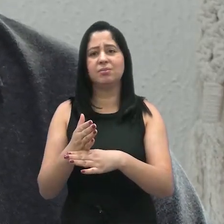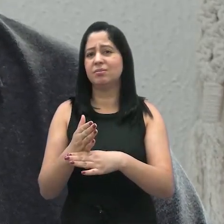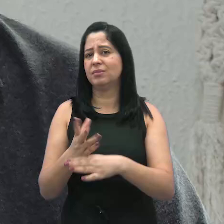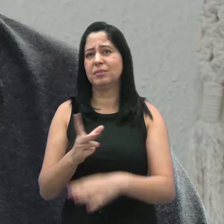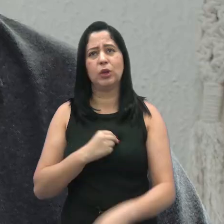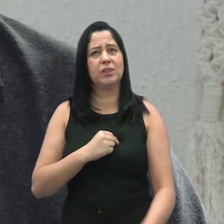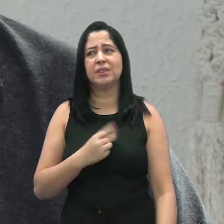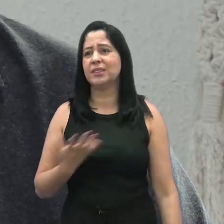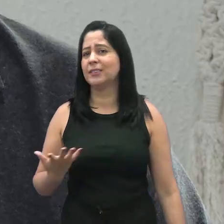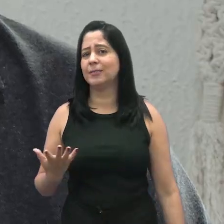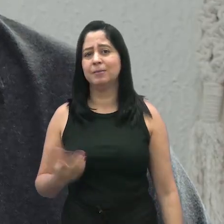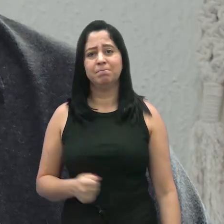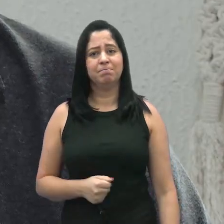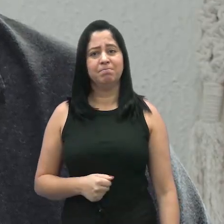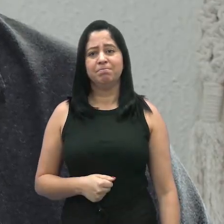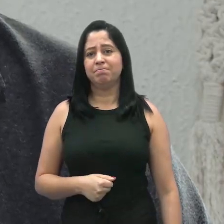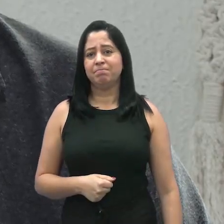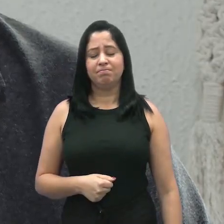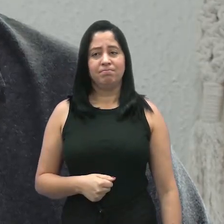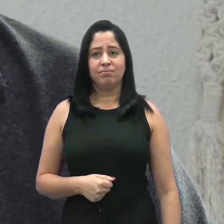Perdi o...